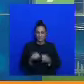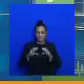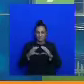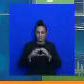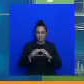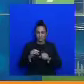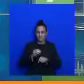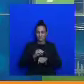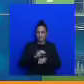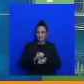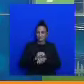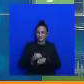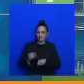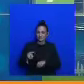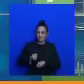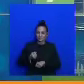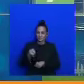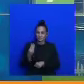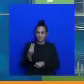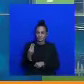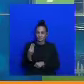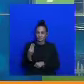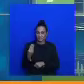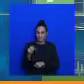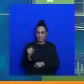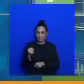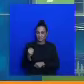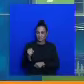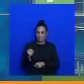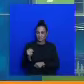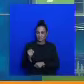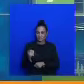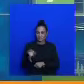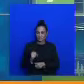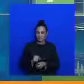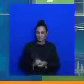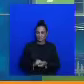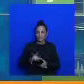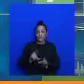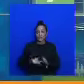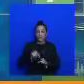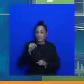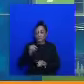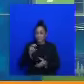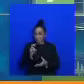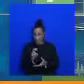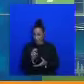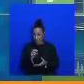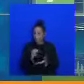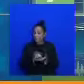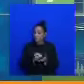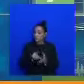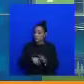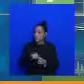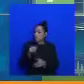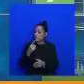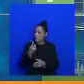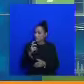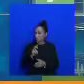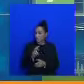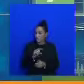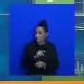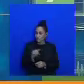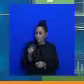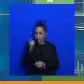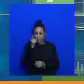Bola cinza, número 38. Cinza 38. Foram sorteados 5 números, faltam 15.